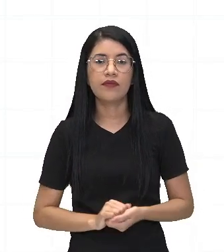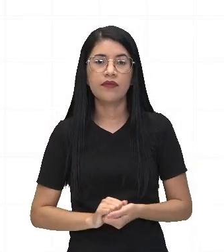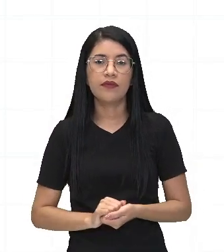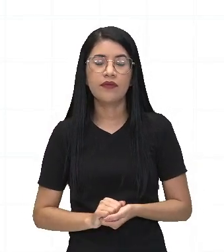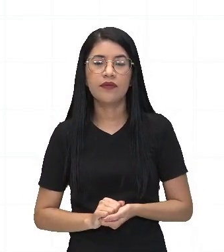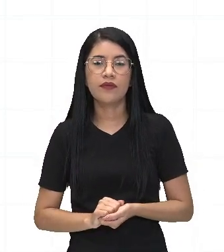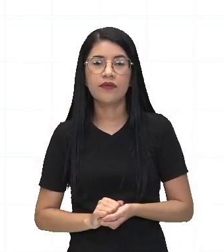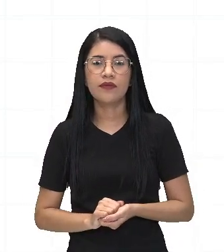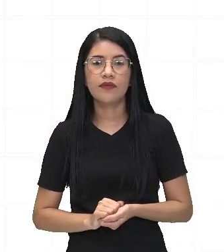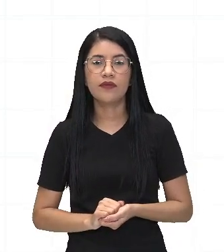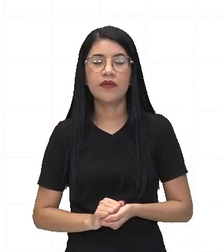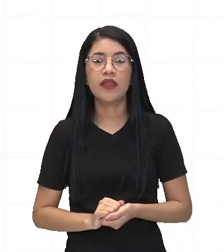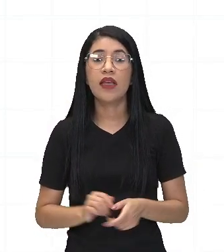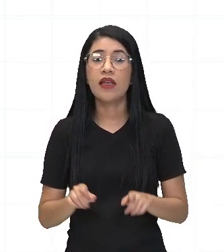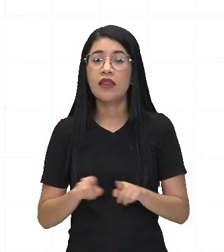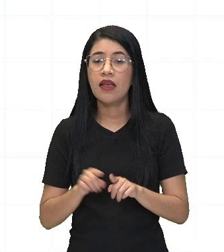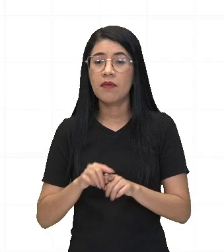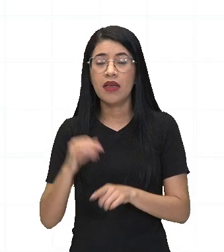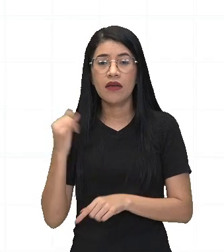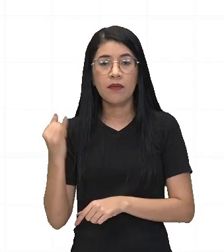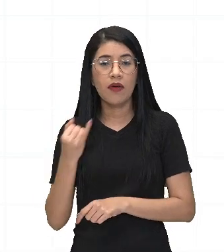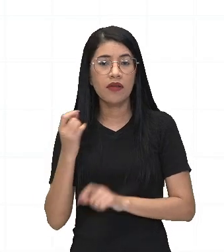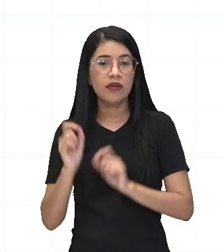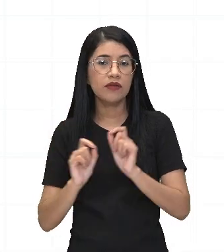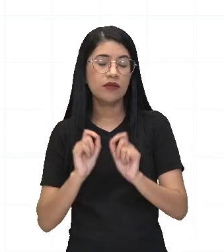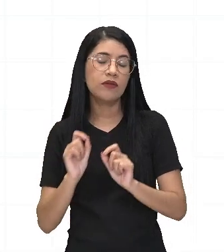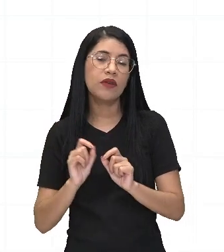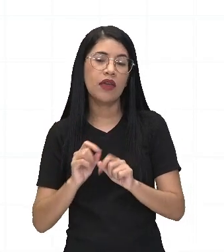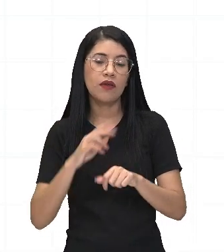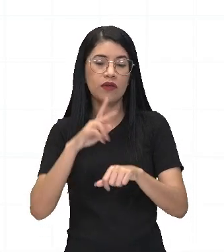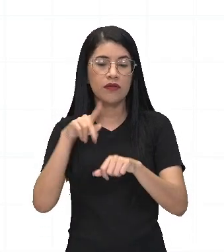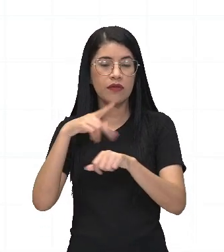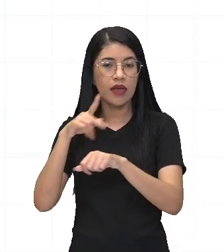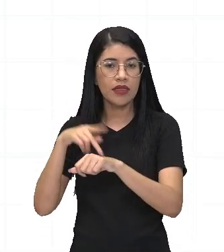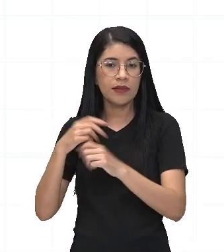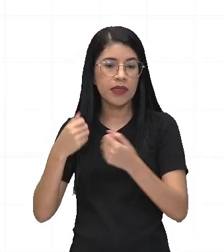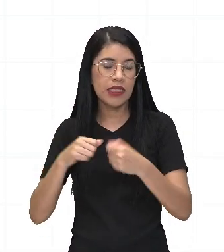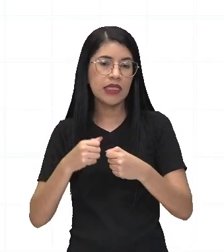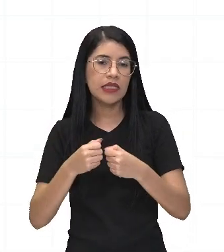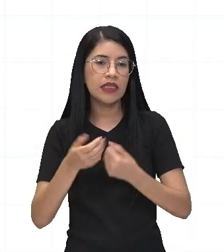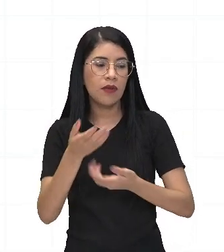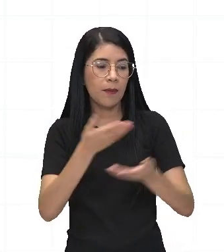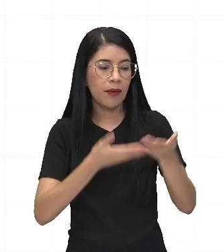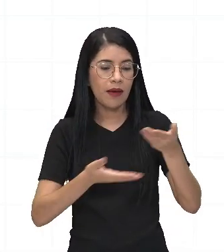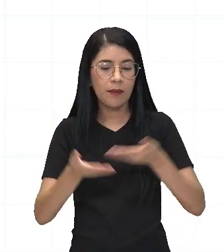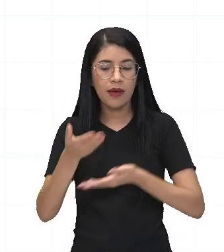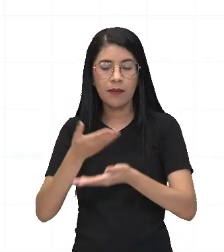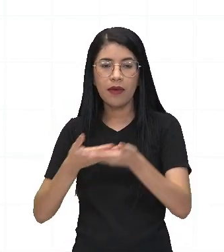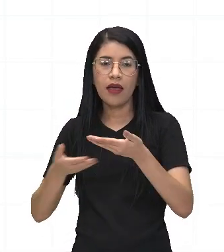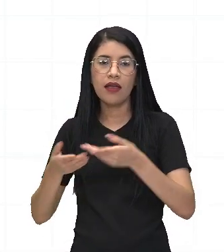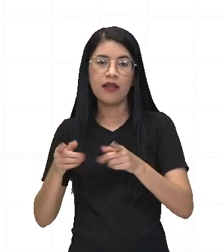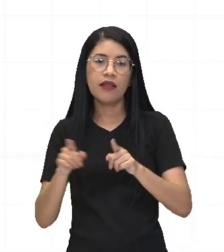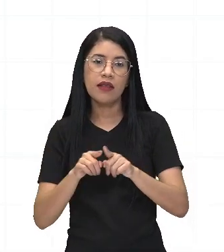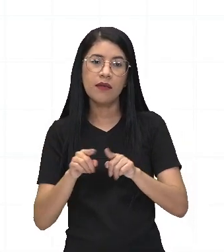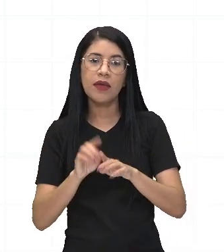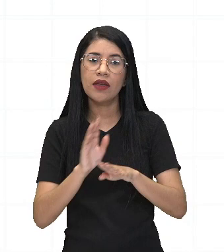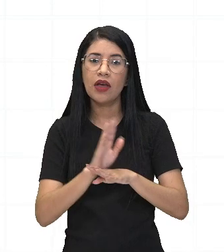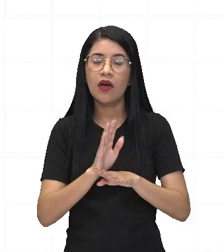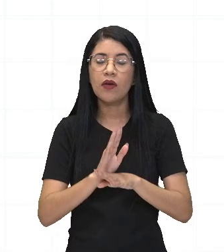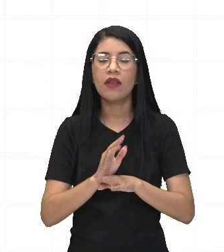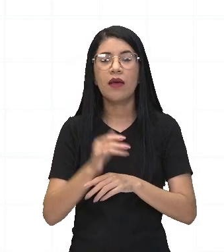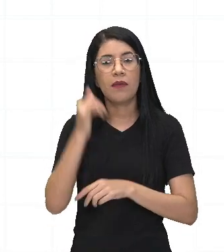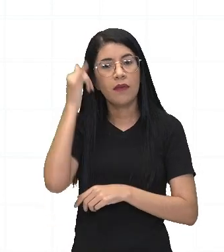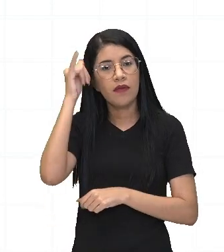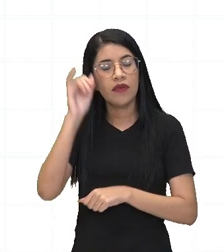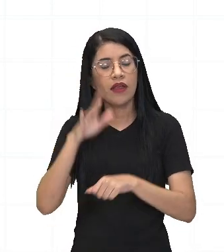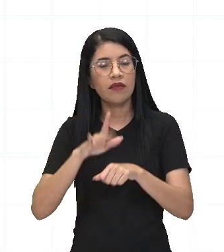E também os países, eles devem colaborar em que sejam tomadas medidas sanitárias para